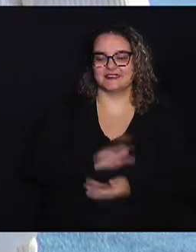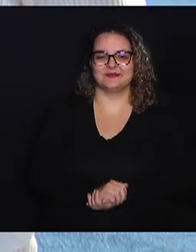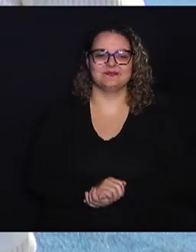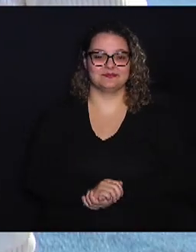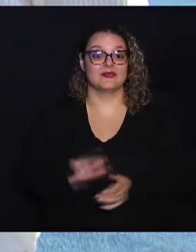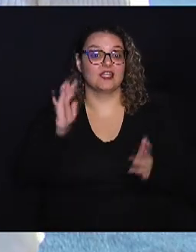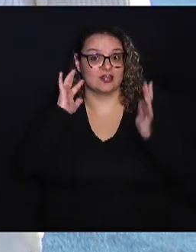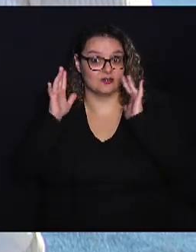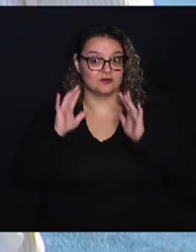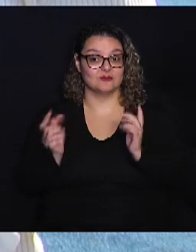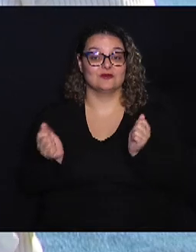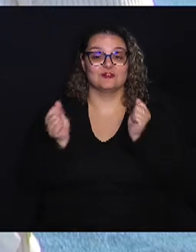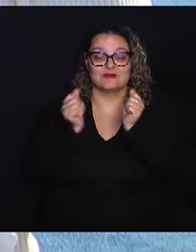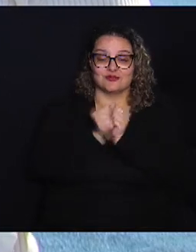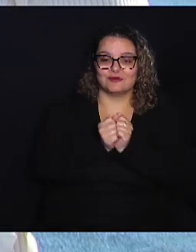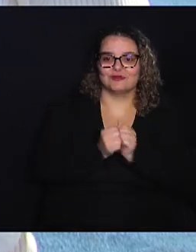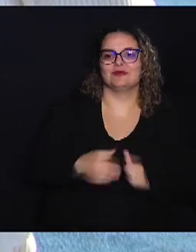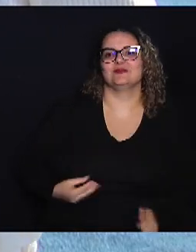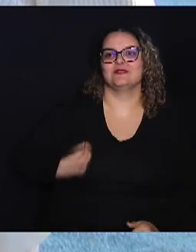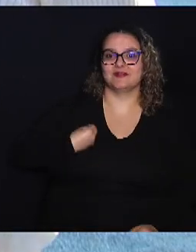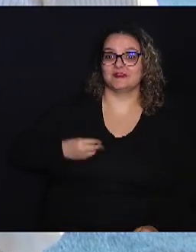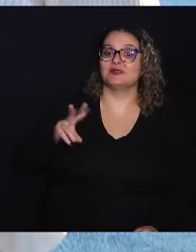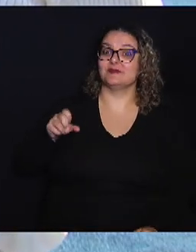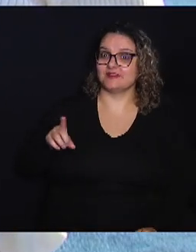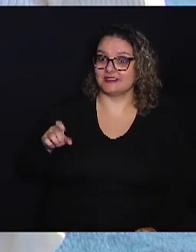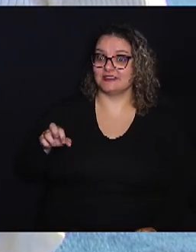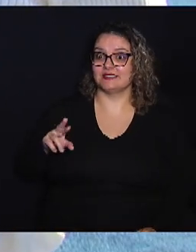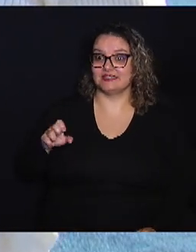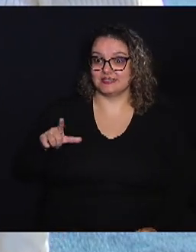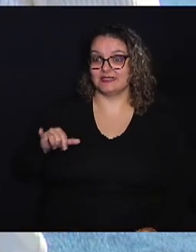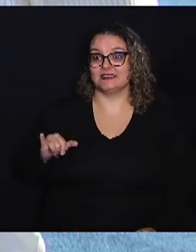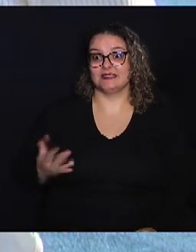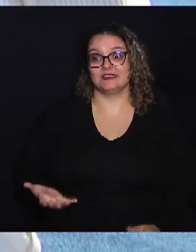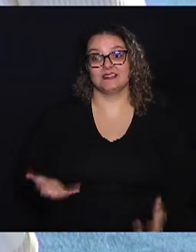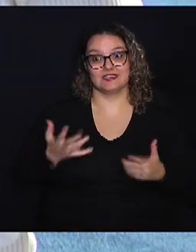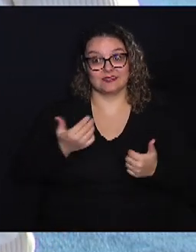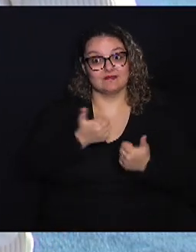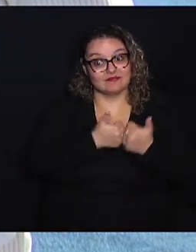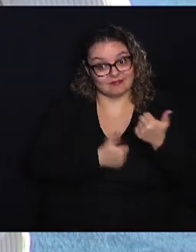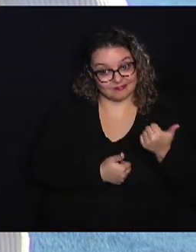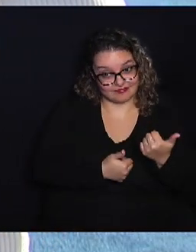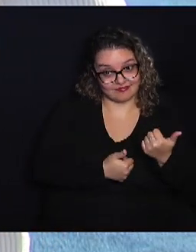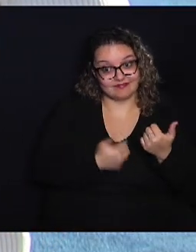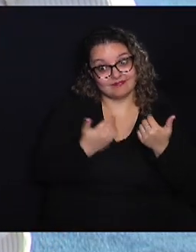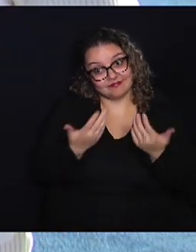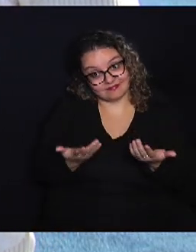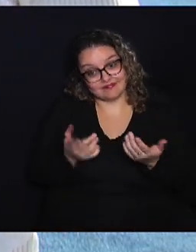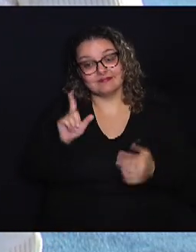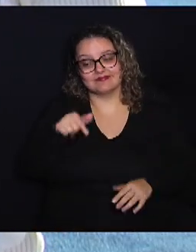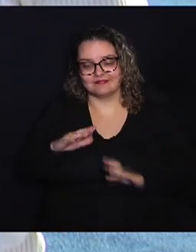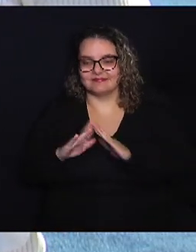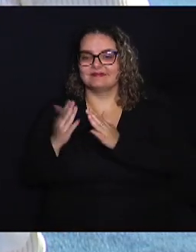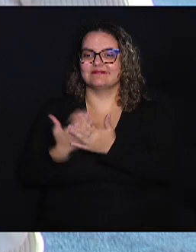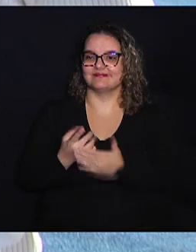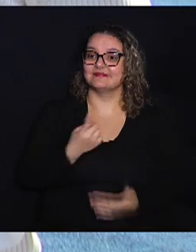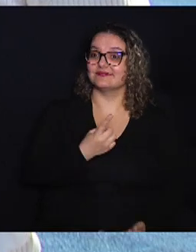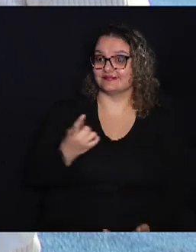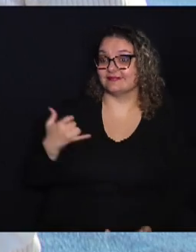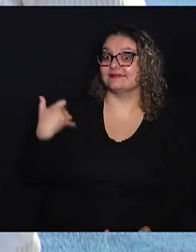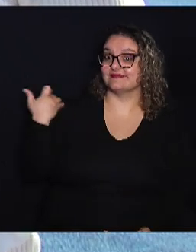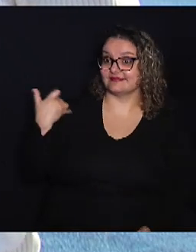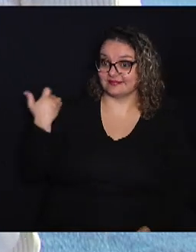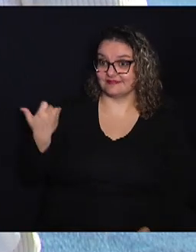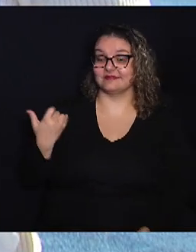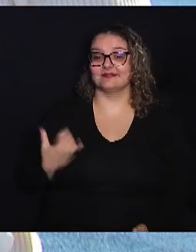sempre acompanhou a vida de Vanderlei. Ele queria ser jogador de futebol, mas foi na escola, aos 11 anos, que